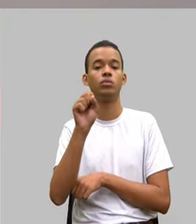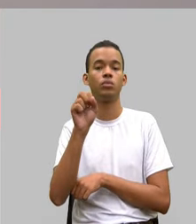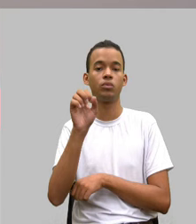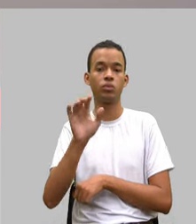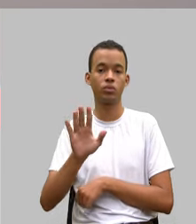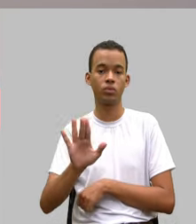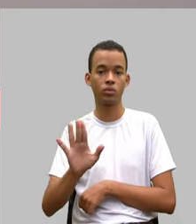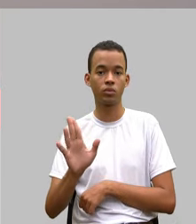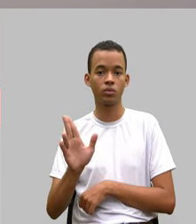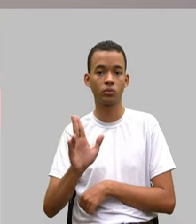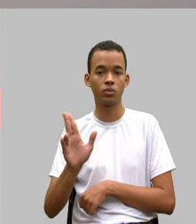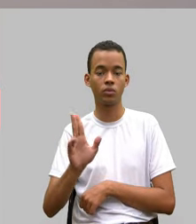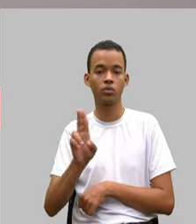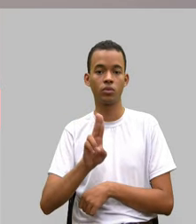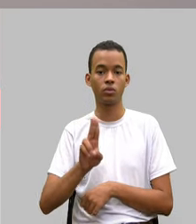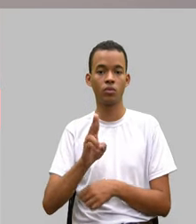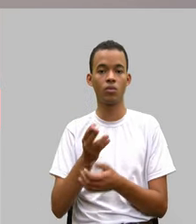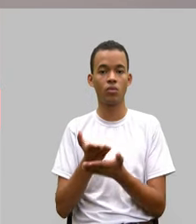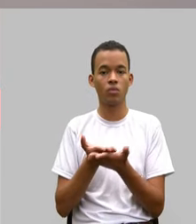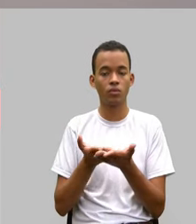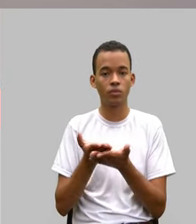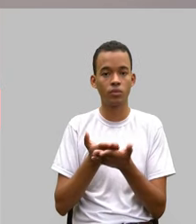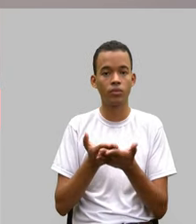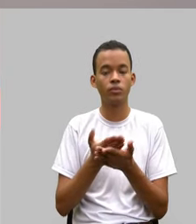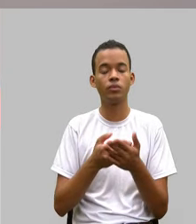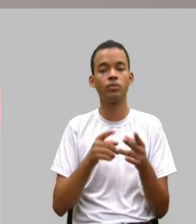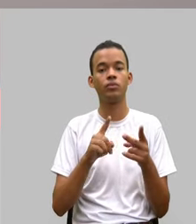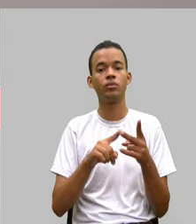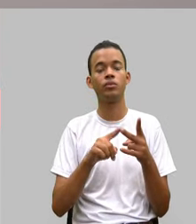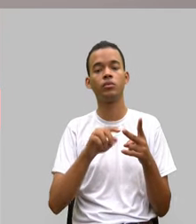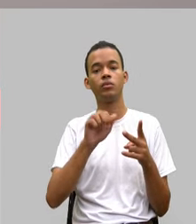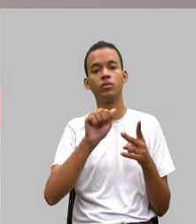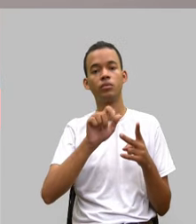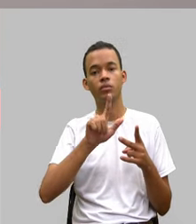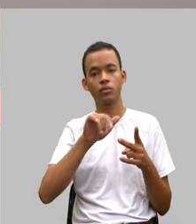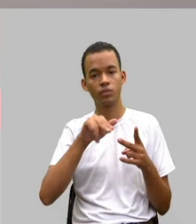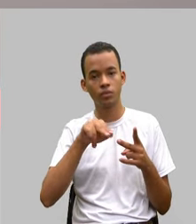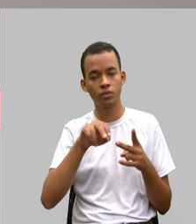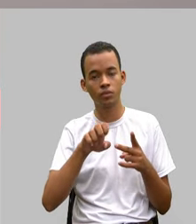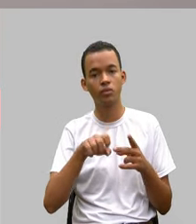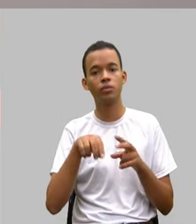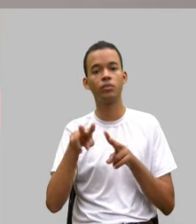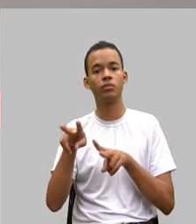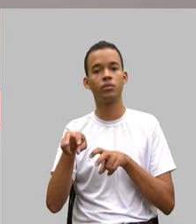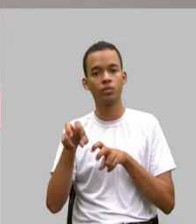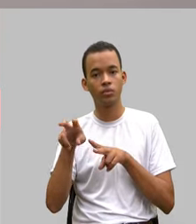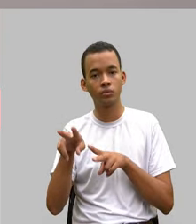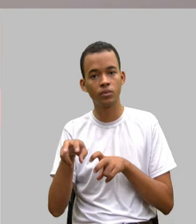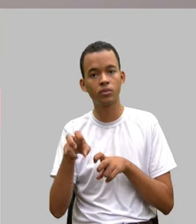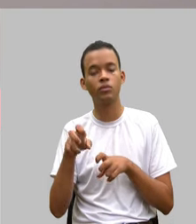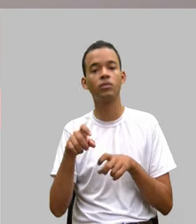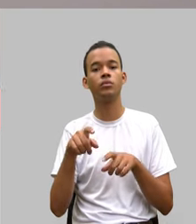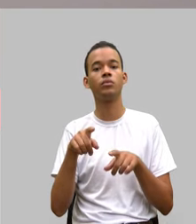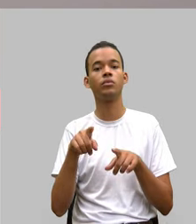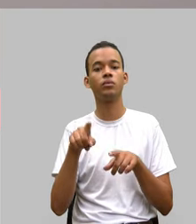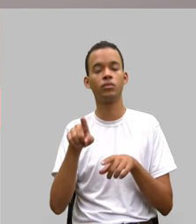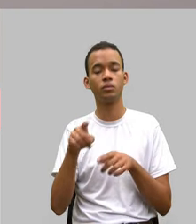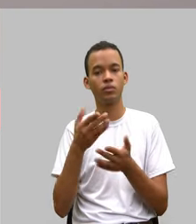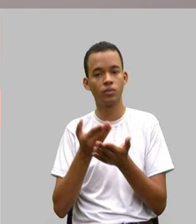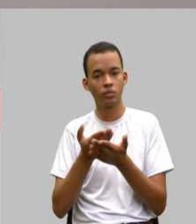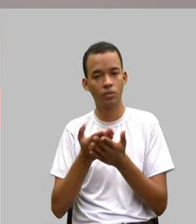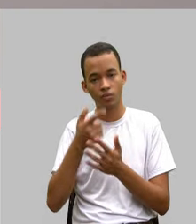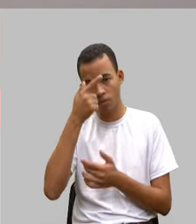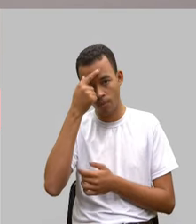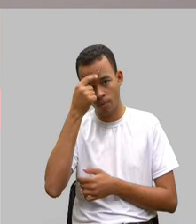debatedora Aline unes Negromonte Lima agrônoma mestre em entomologia pela UFLA e